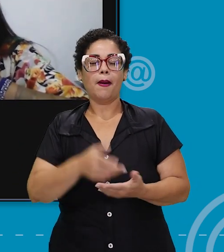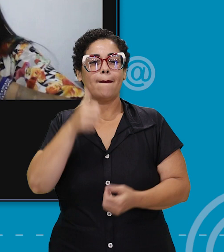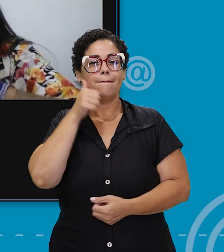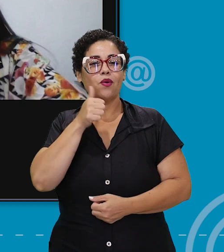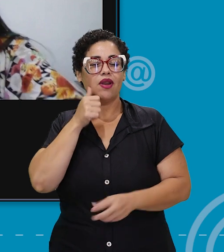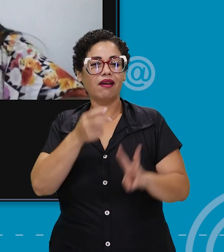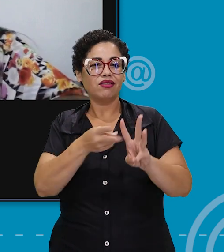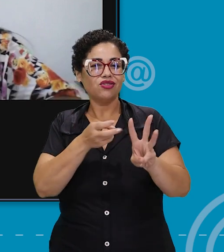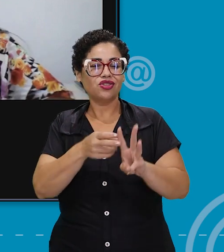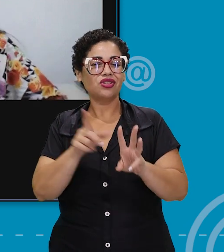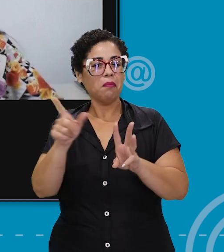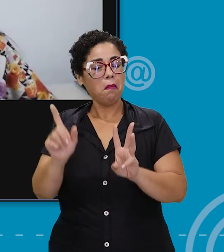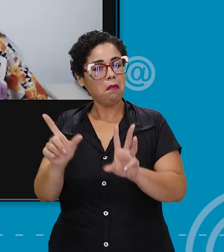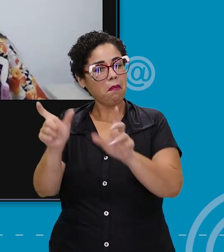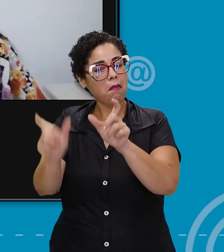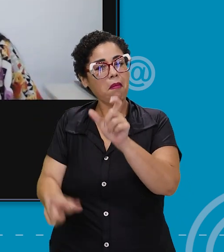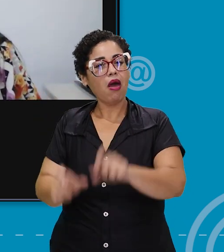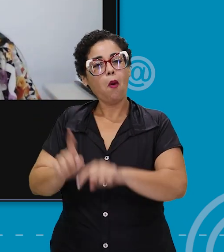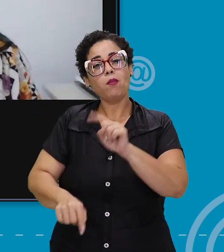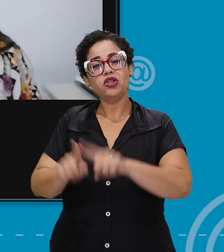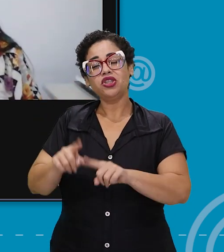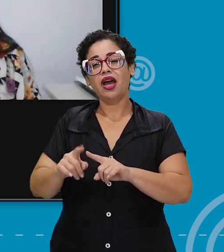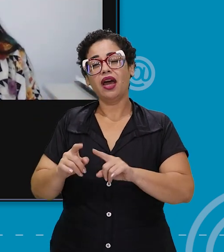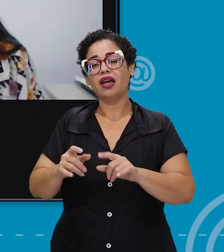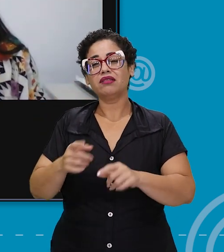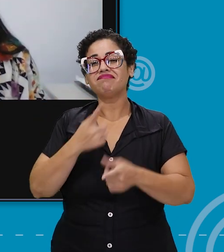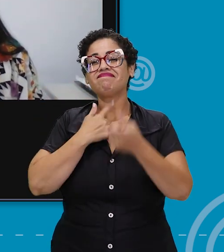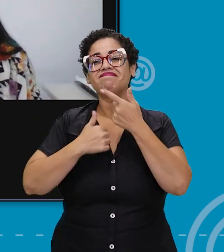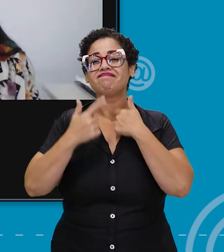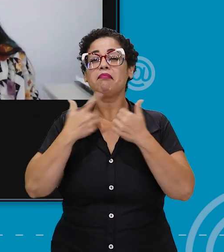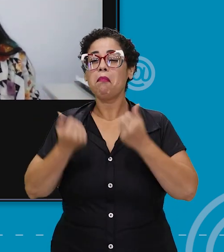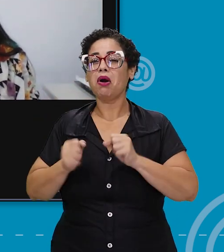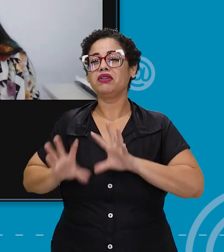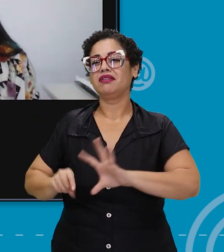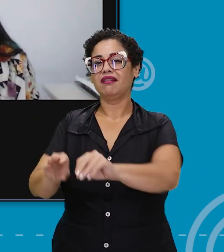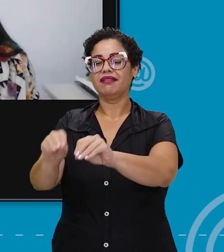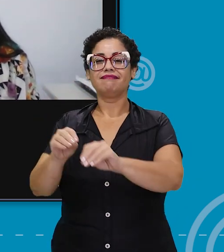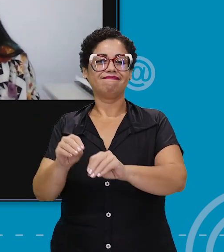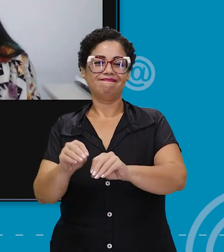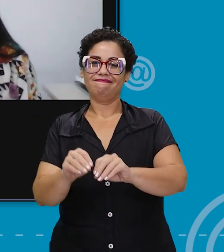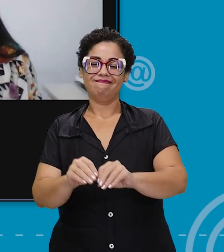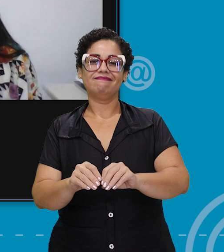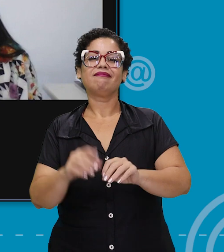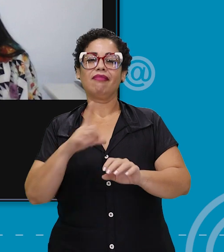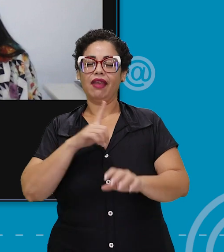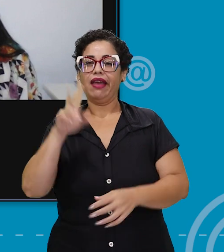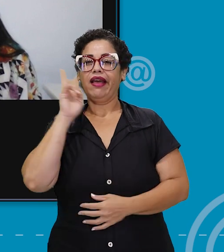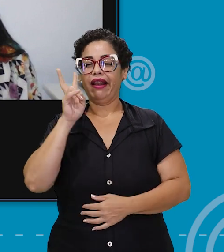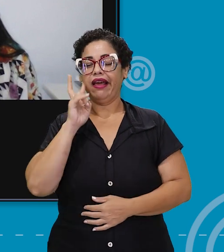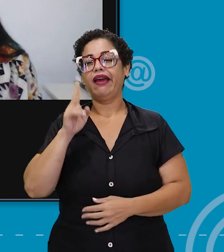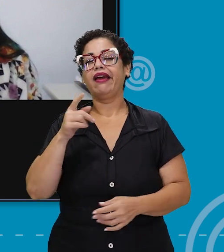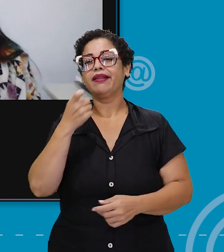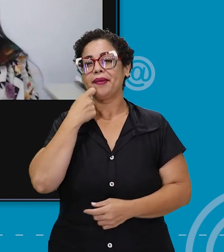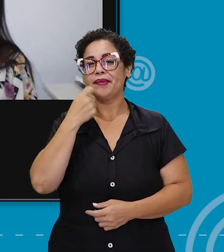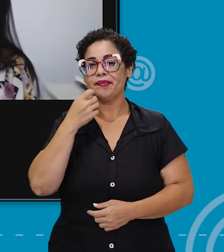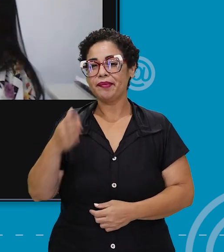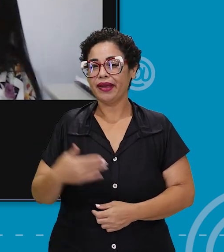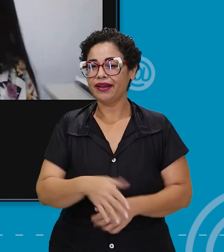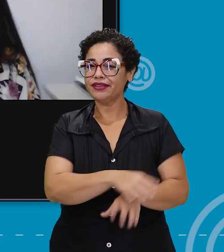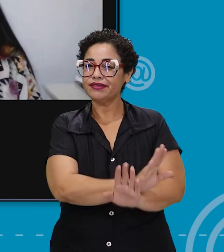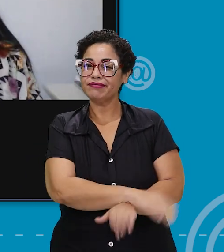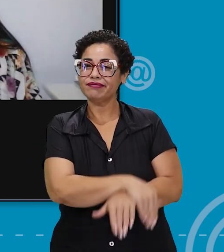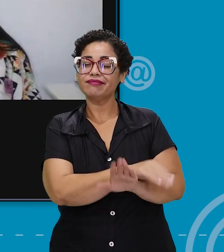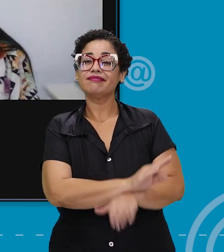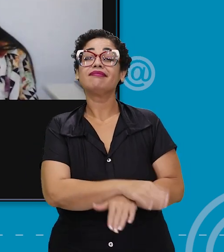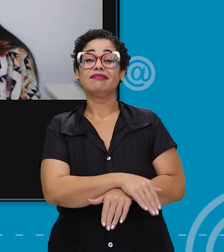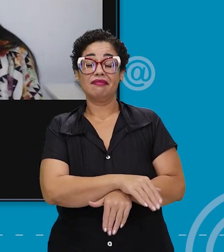crença que a mulher indígena é um objeto de desejo. Como é que porque tem também a lenda da Iara, né,